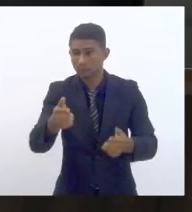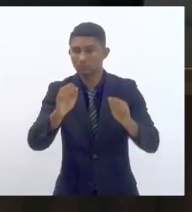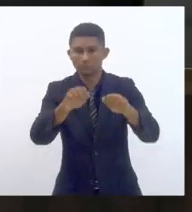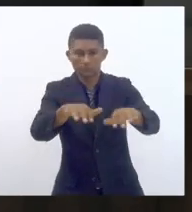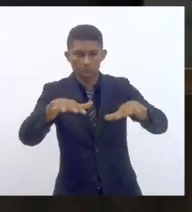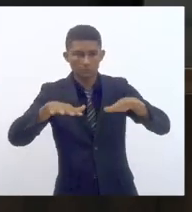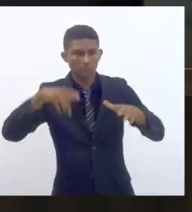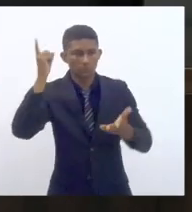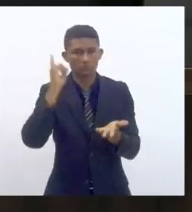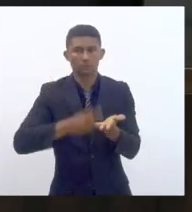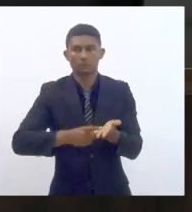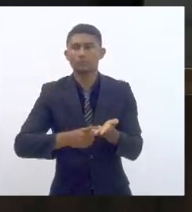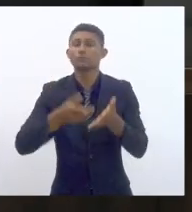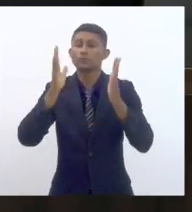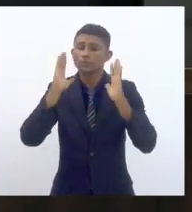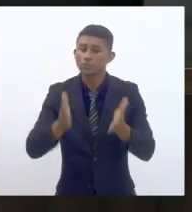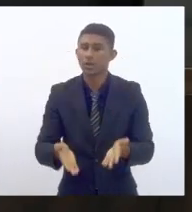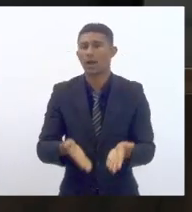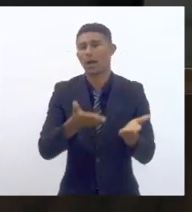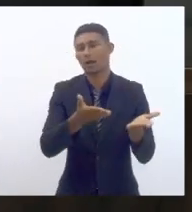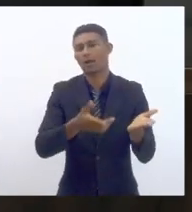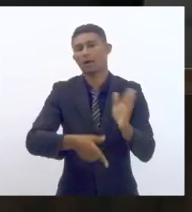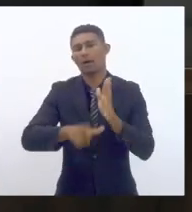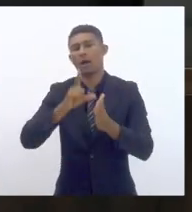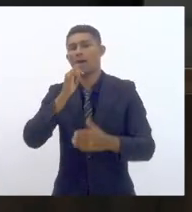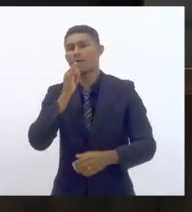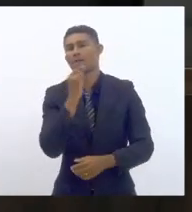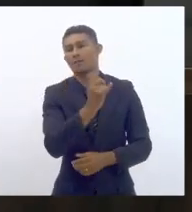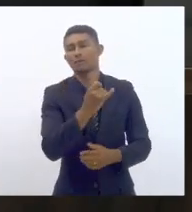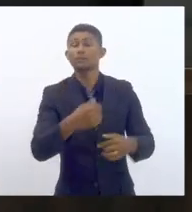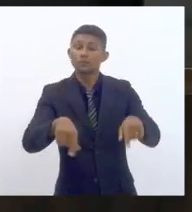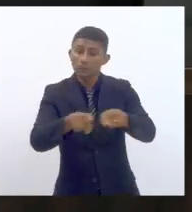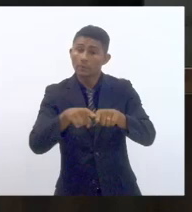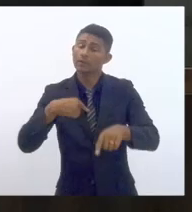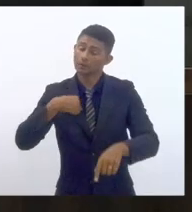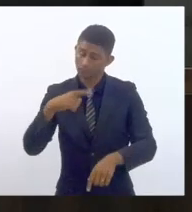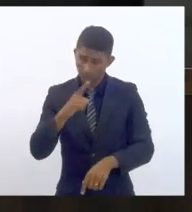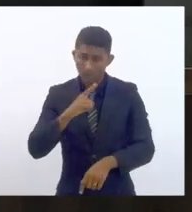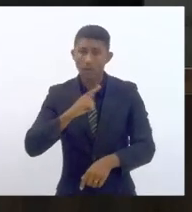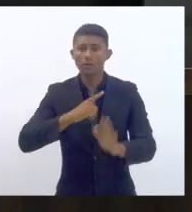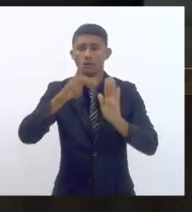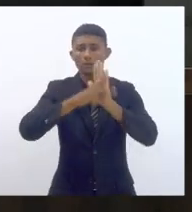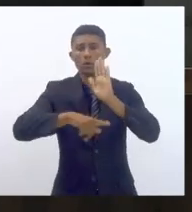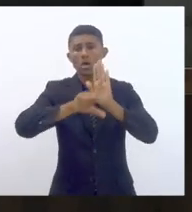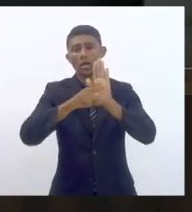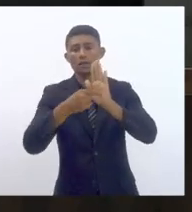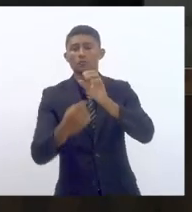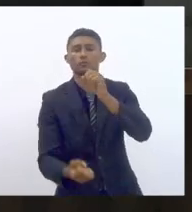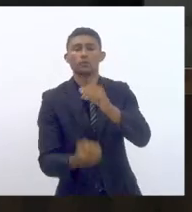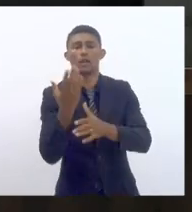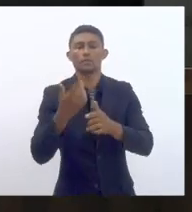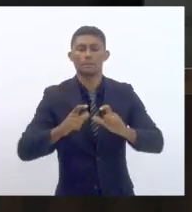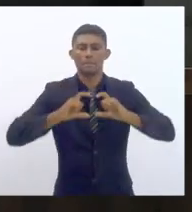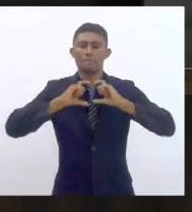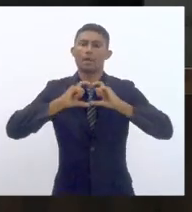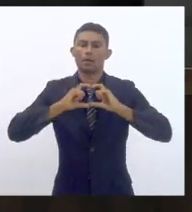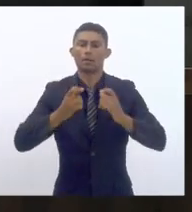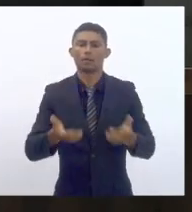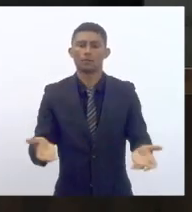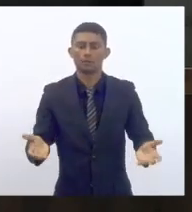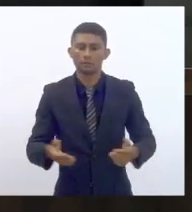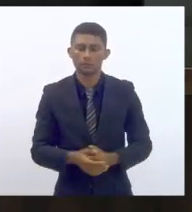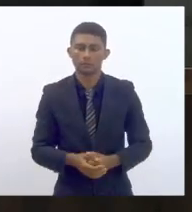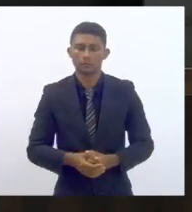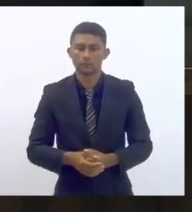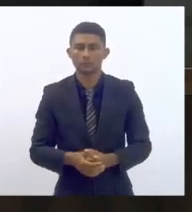tinha dado a palavra para o deputado Léo. Sim. Inclusive, eu também tenho um projeto que cria medalha. Então,